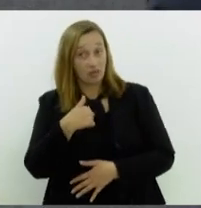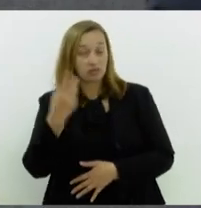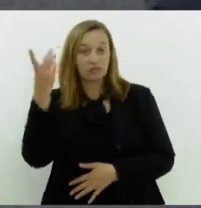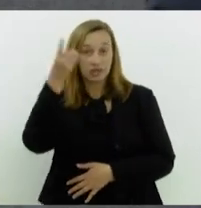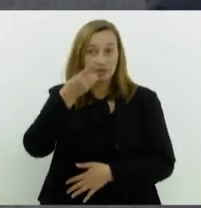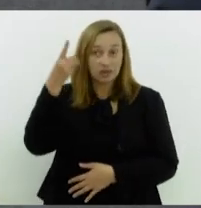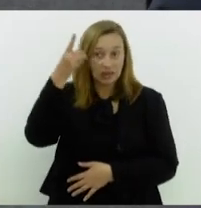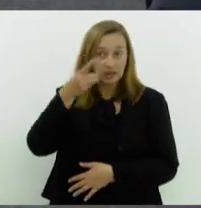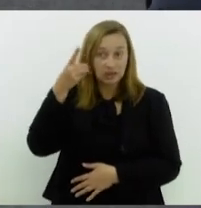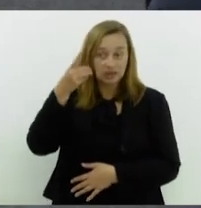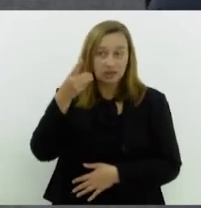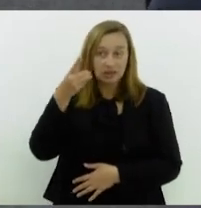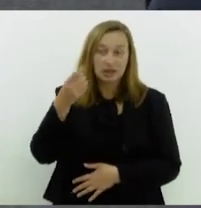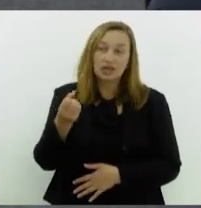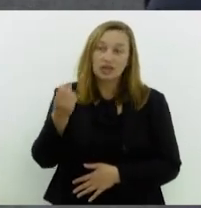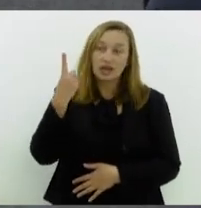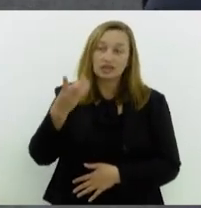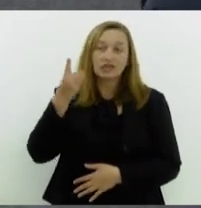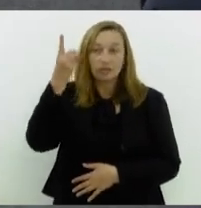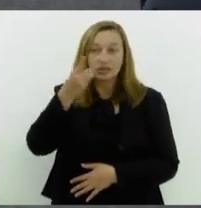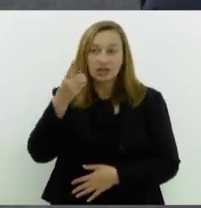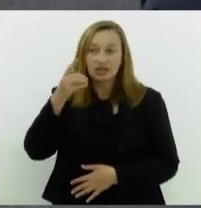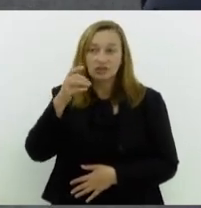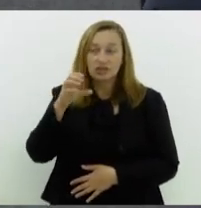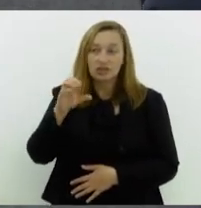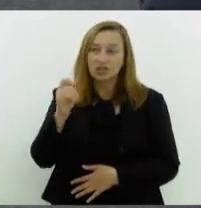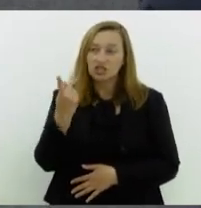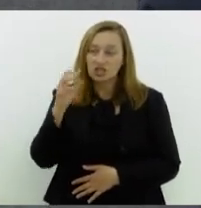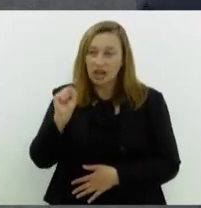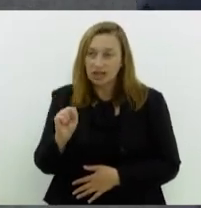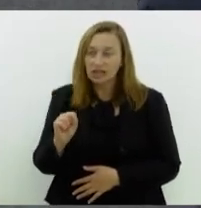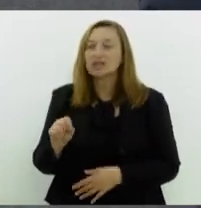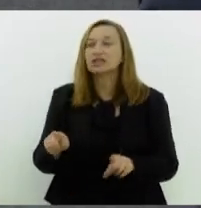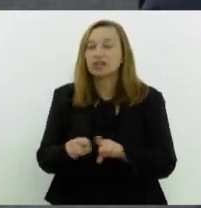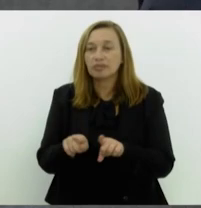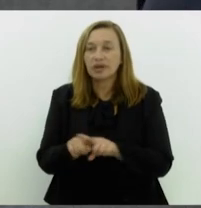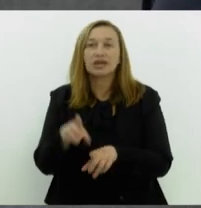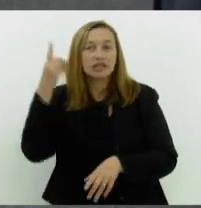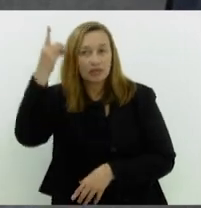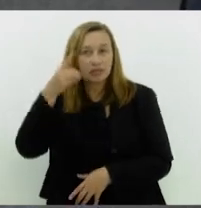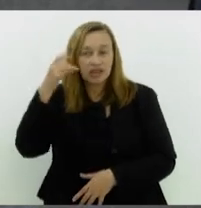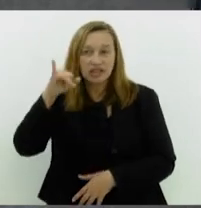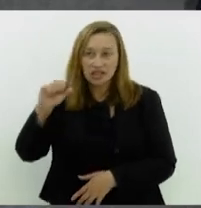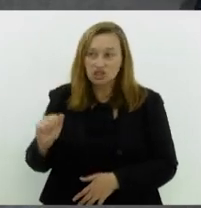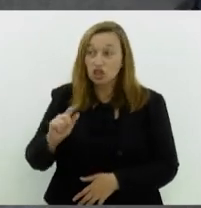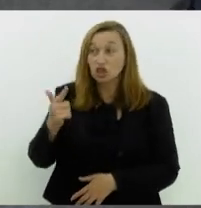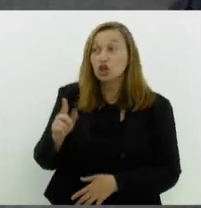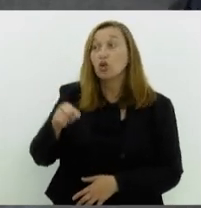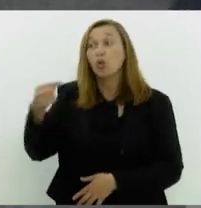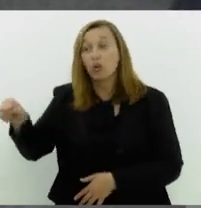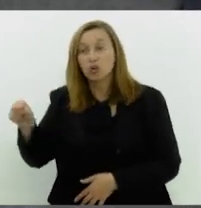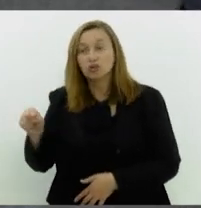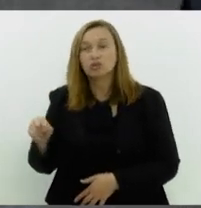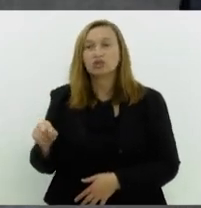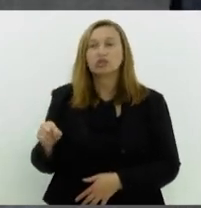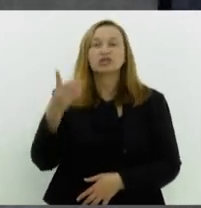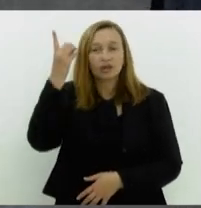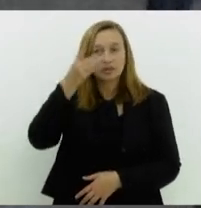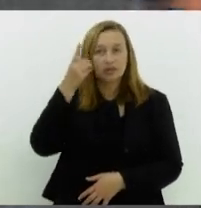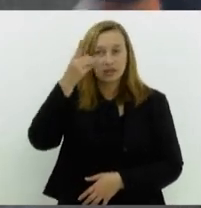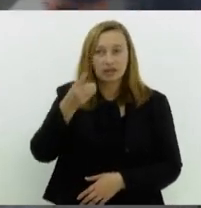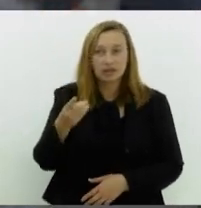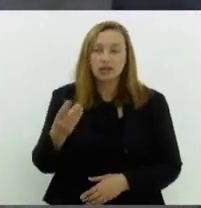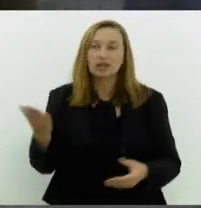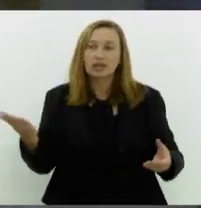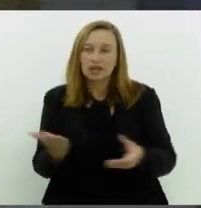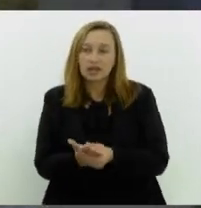deputado, ex-deputado Charles Batista, a deputada Índia e outros deputados foram colocados no inquérito